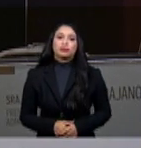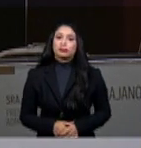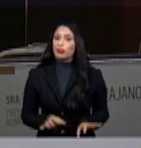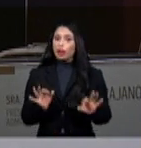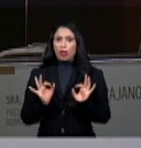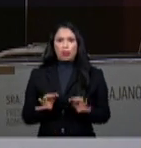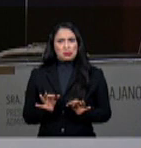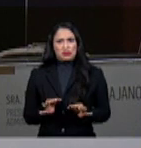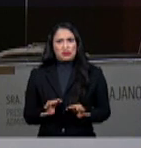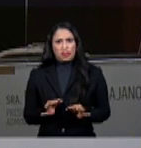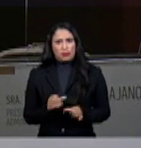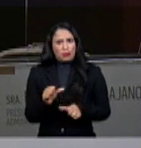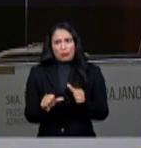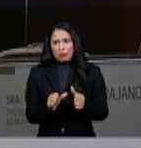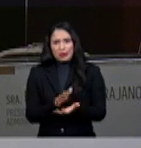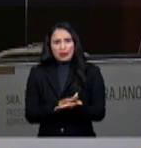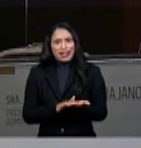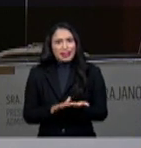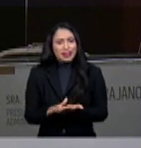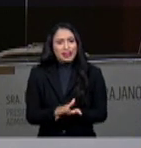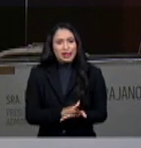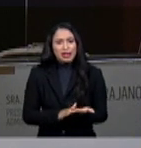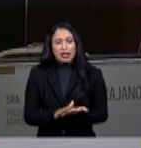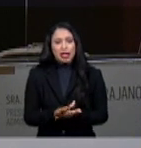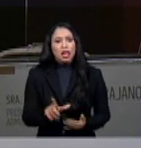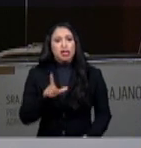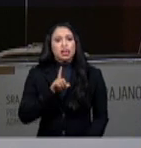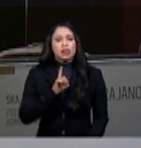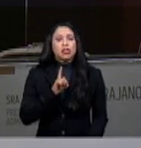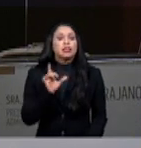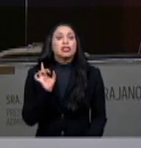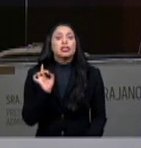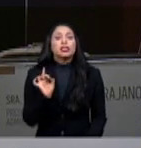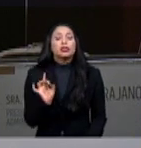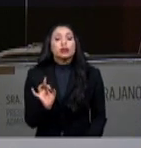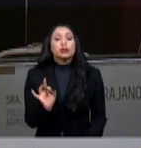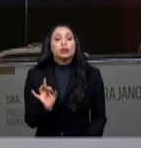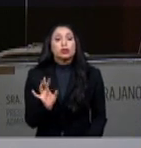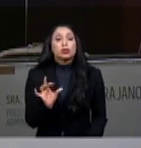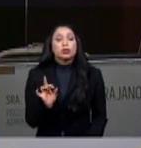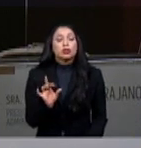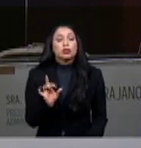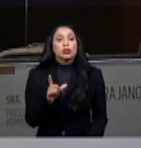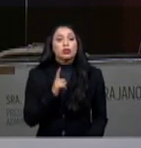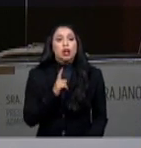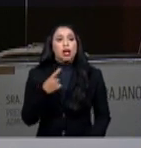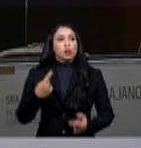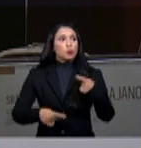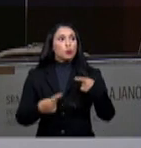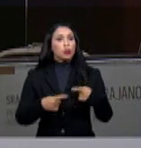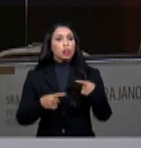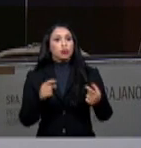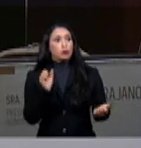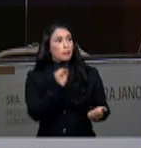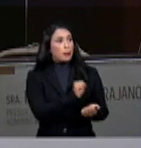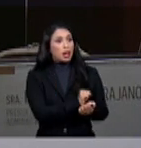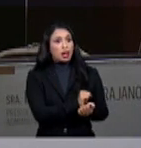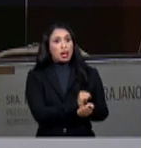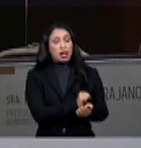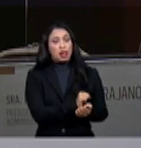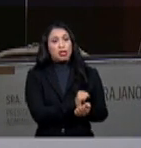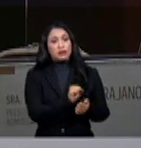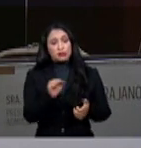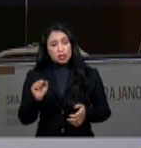é perfeito não tem que mudar nada ele só tem que ter e sair de ser político para ser do estado